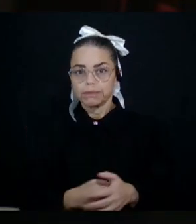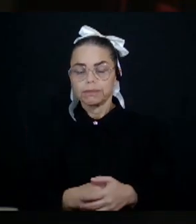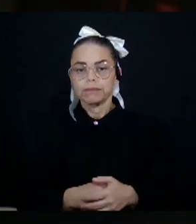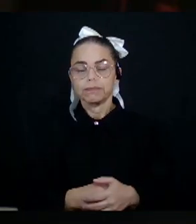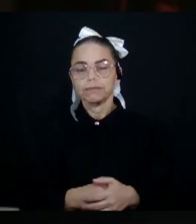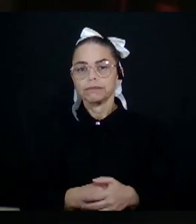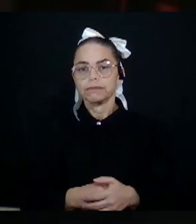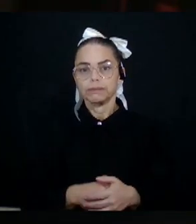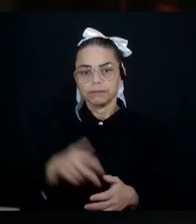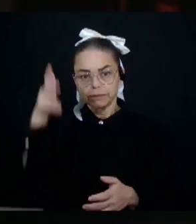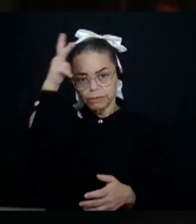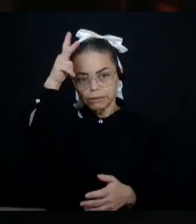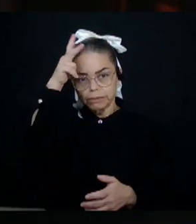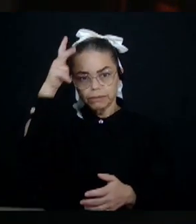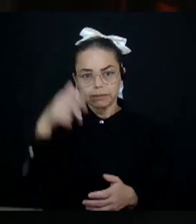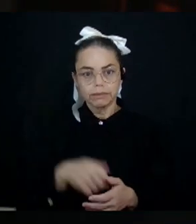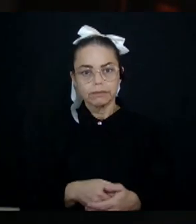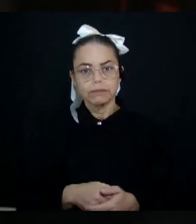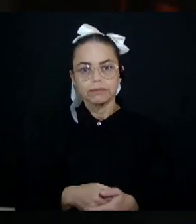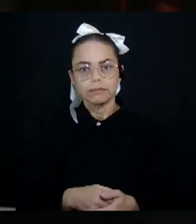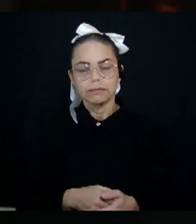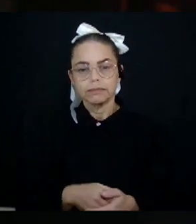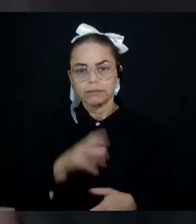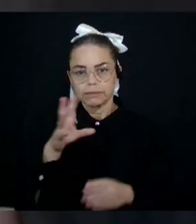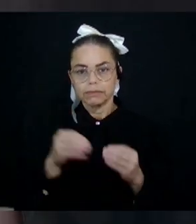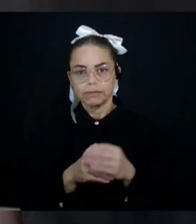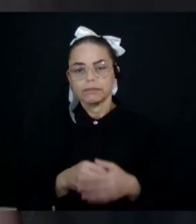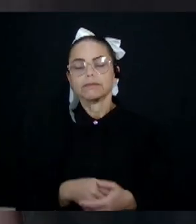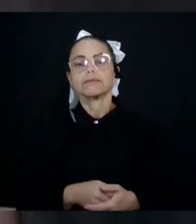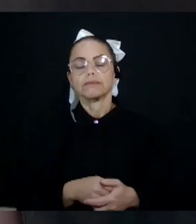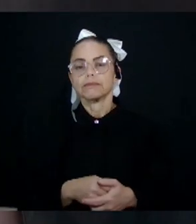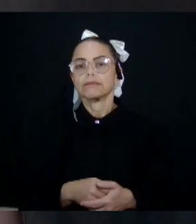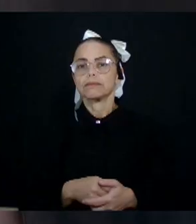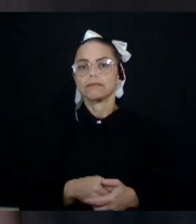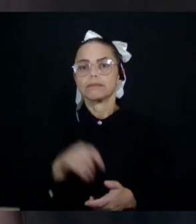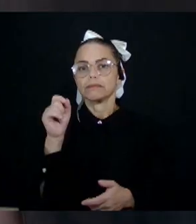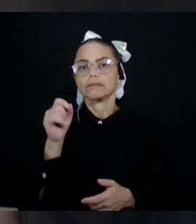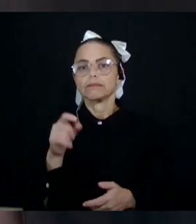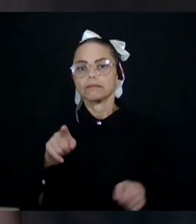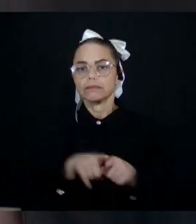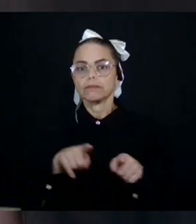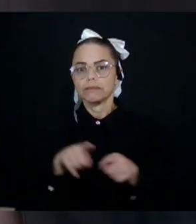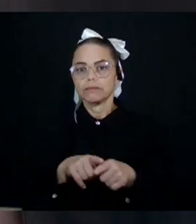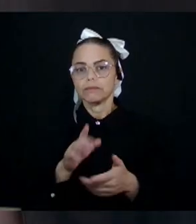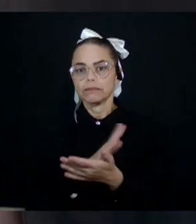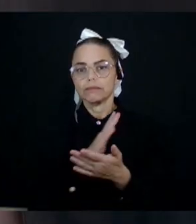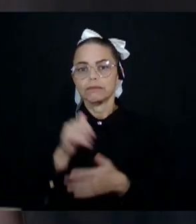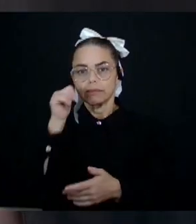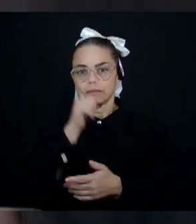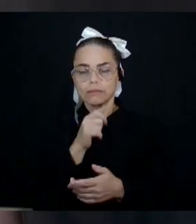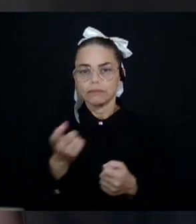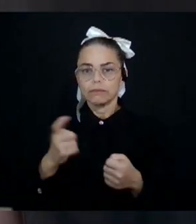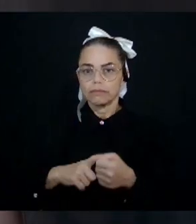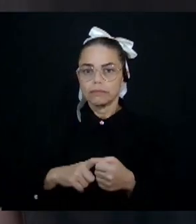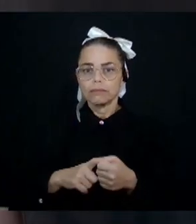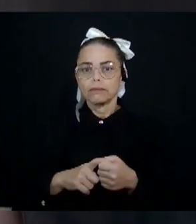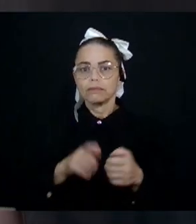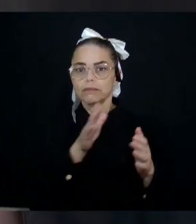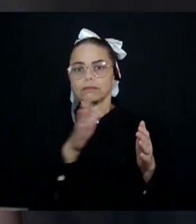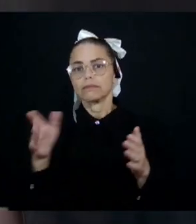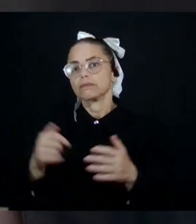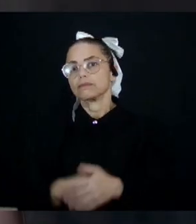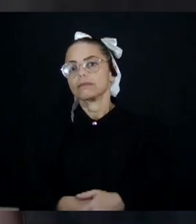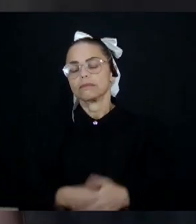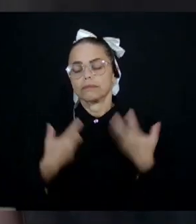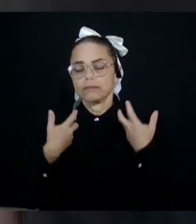falando aqui, você quer completar? Sim, eu ia completar que, inclusive, algumas mulheres podem voltar desses momentos ainda mais